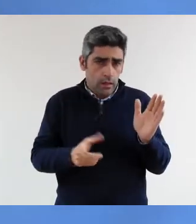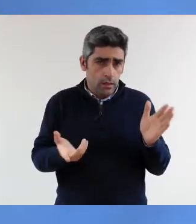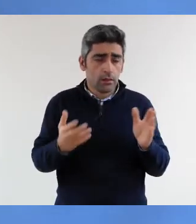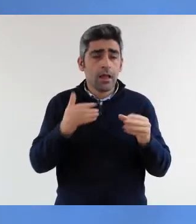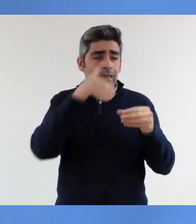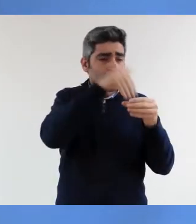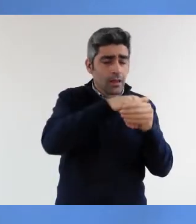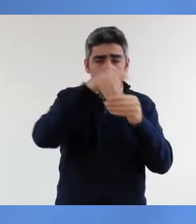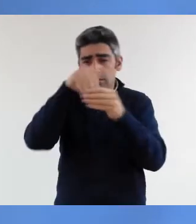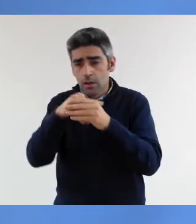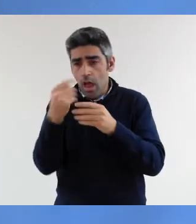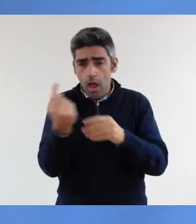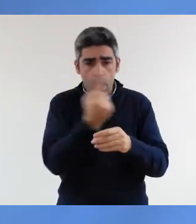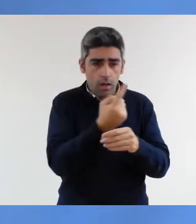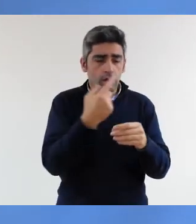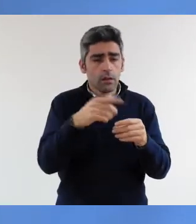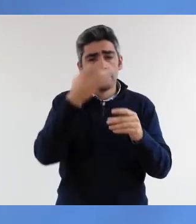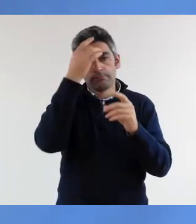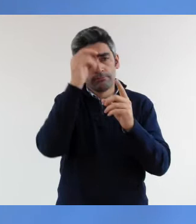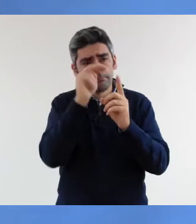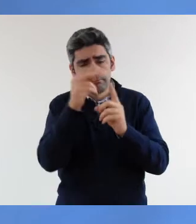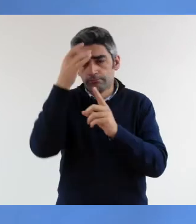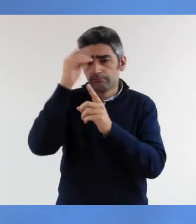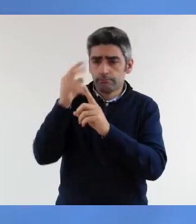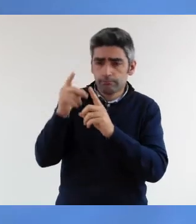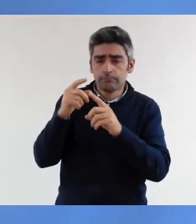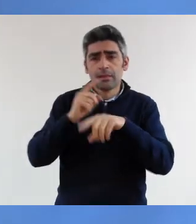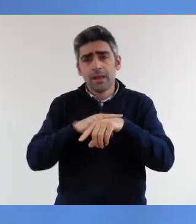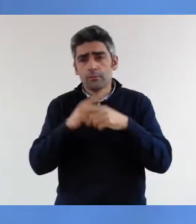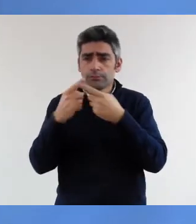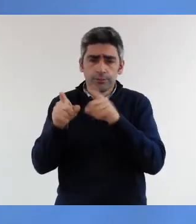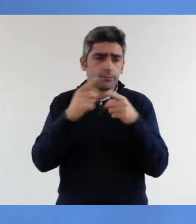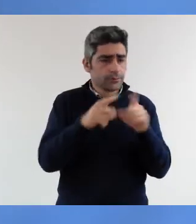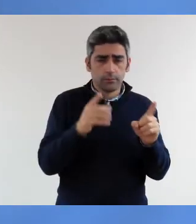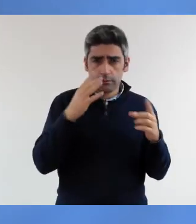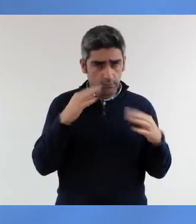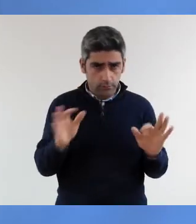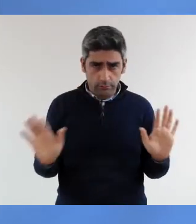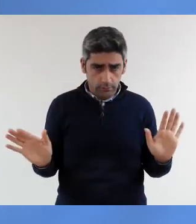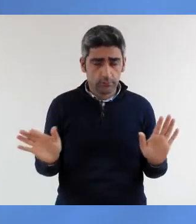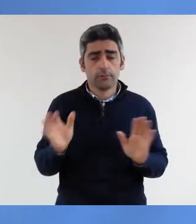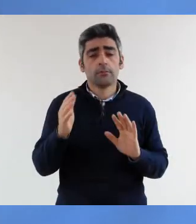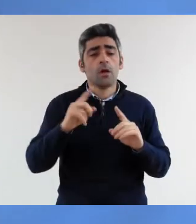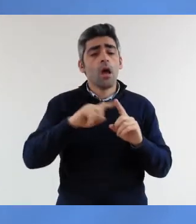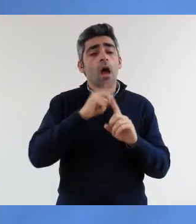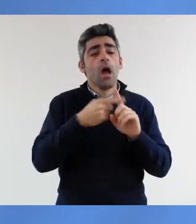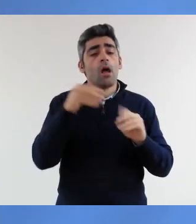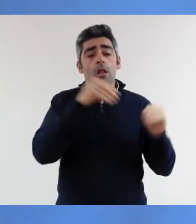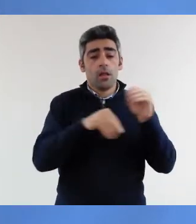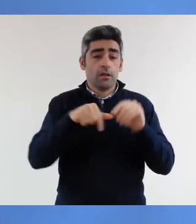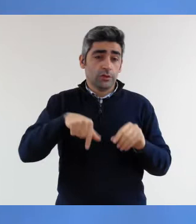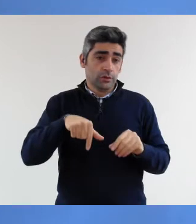portuguesa aliás dentro de cada um deles e vendo visões ou pelo menos peso e tempos